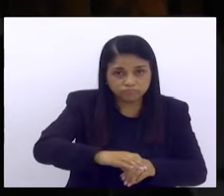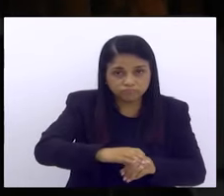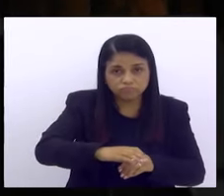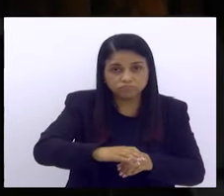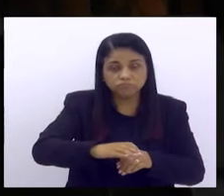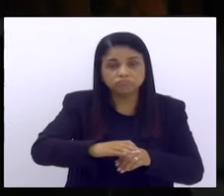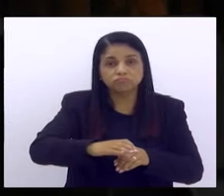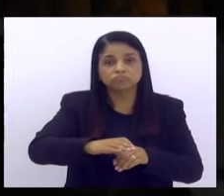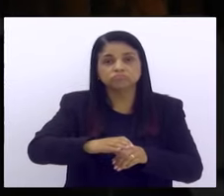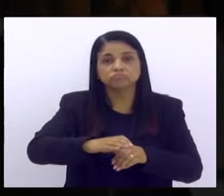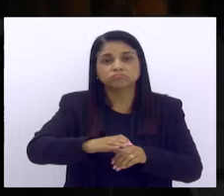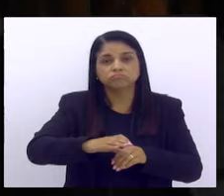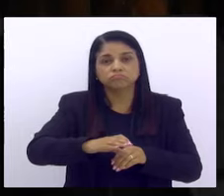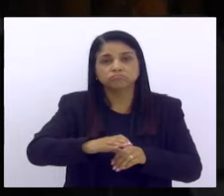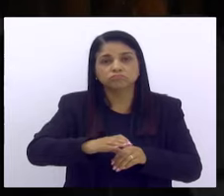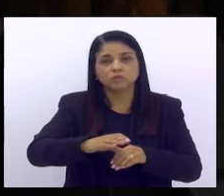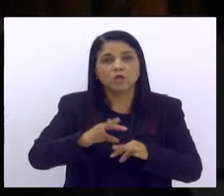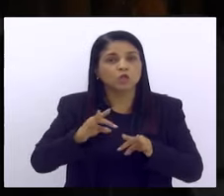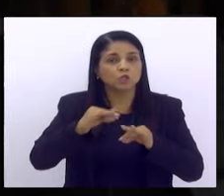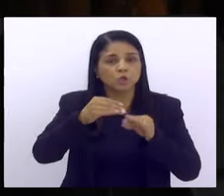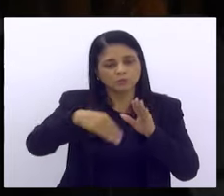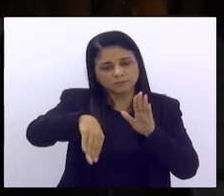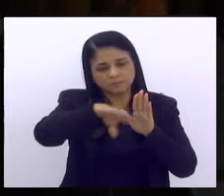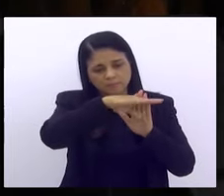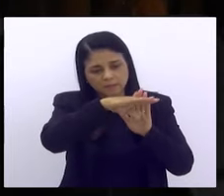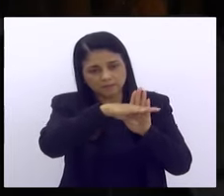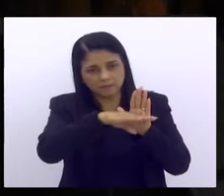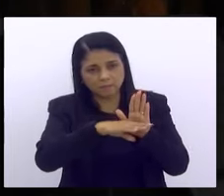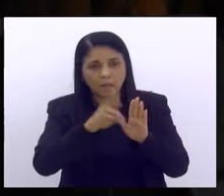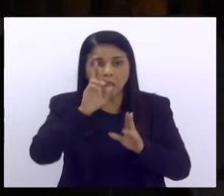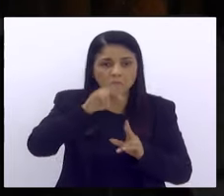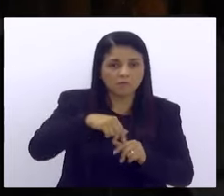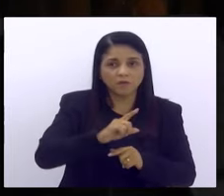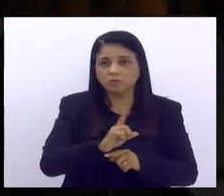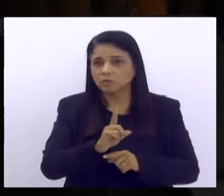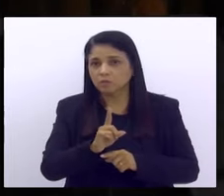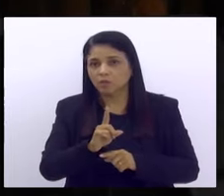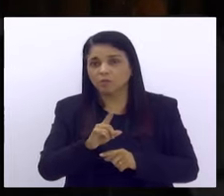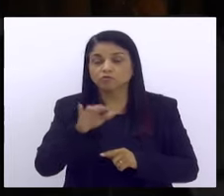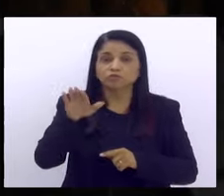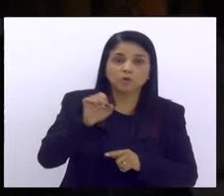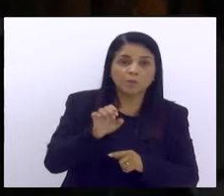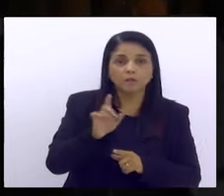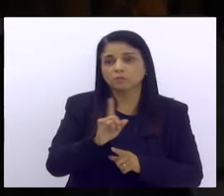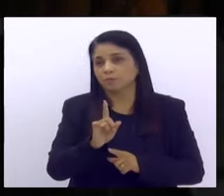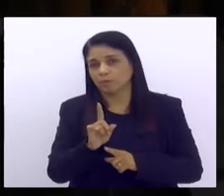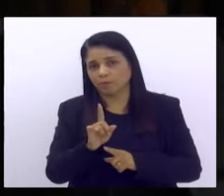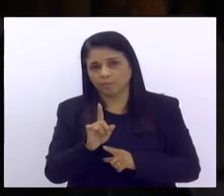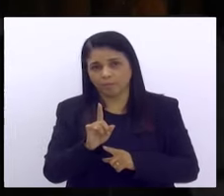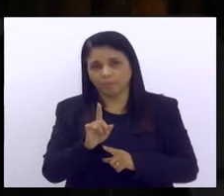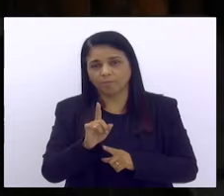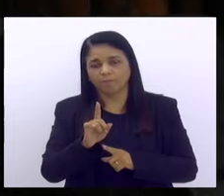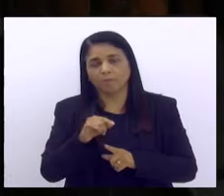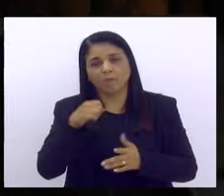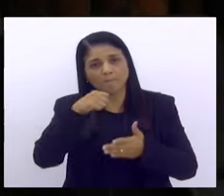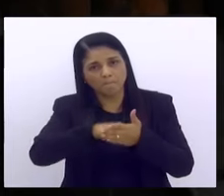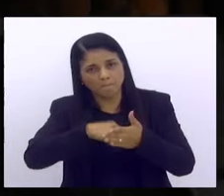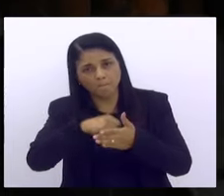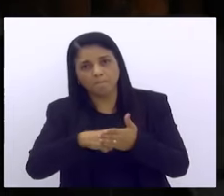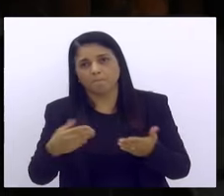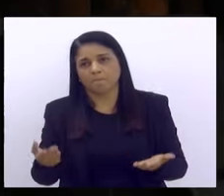concurso possa fazer todas as etapas, para ser reprovado ou não, para ser chamado ou não. E é essa a nossa briga